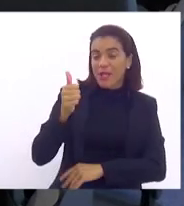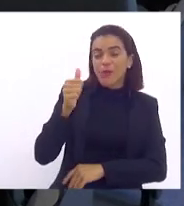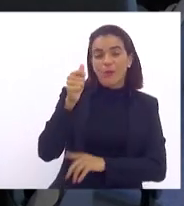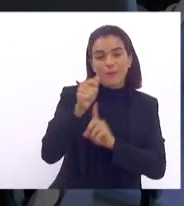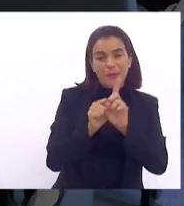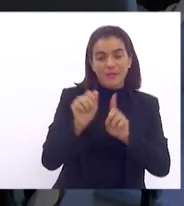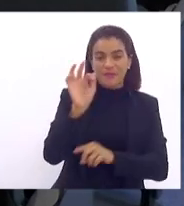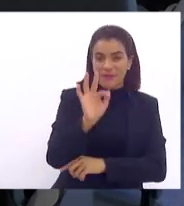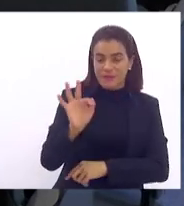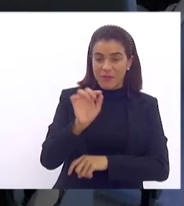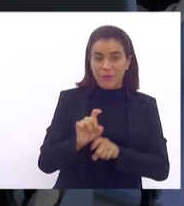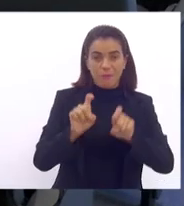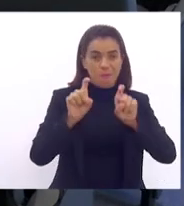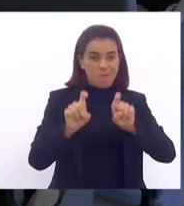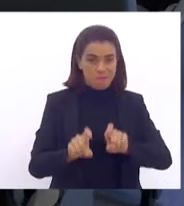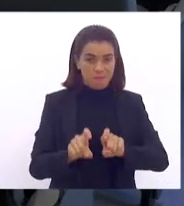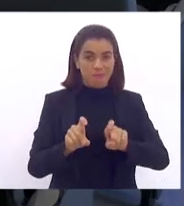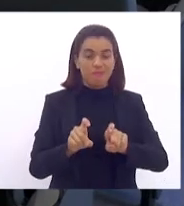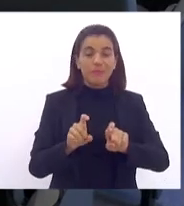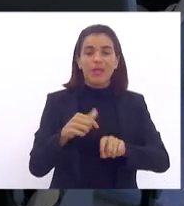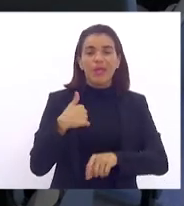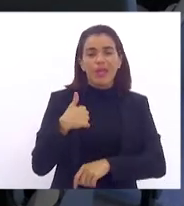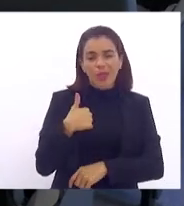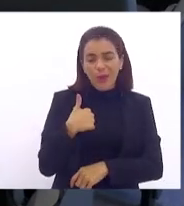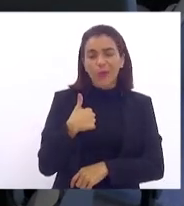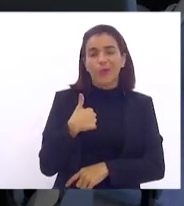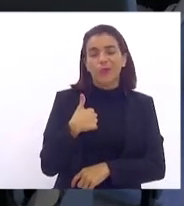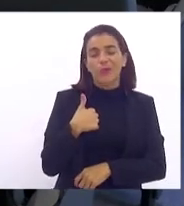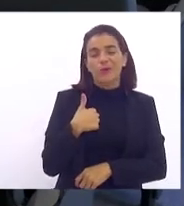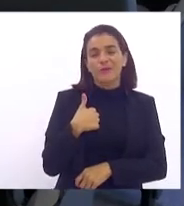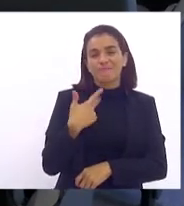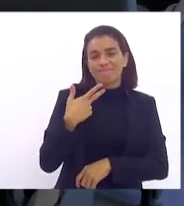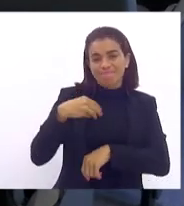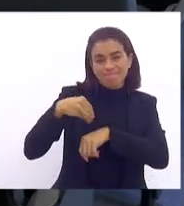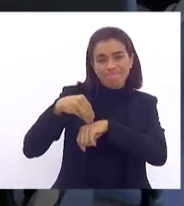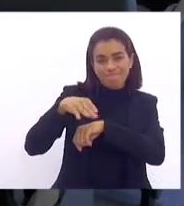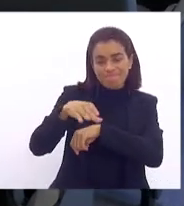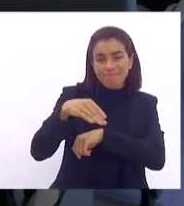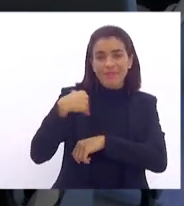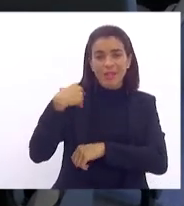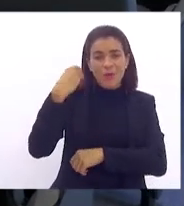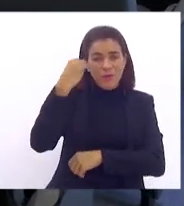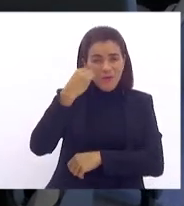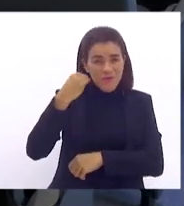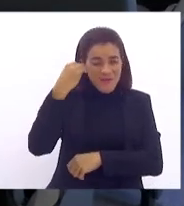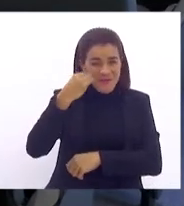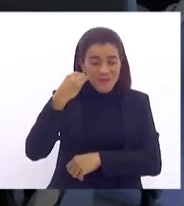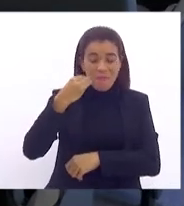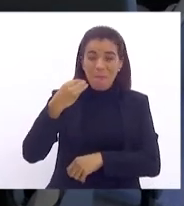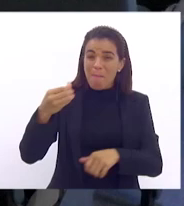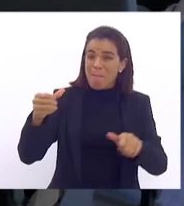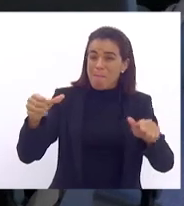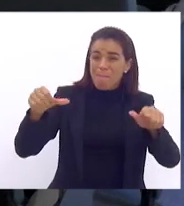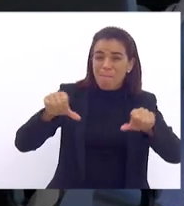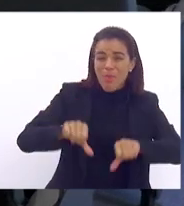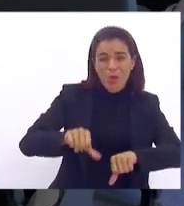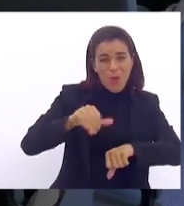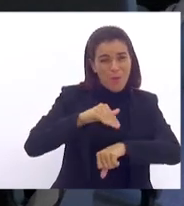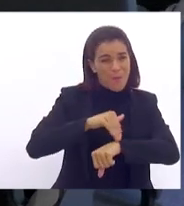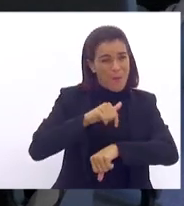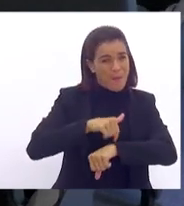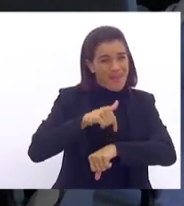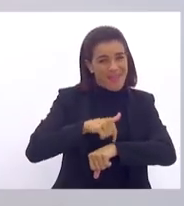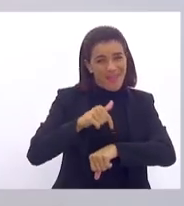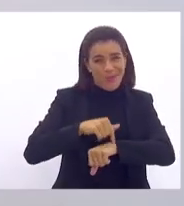tomei posse eu diria que eu vivi os piores momentos que essa